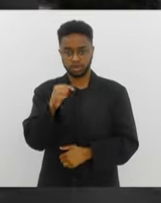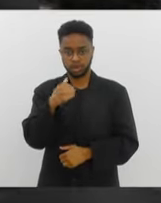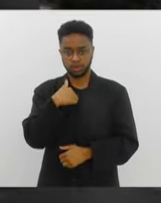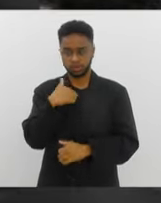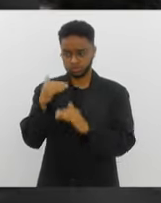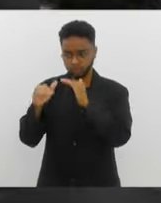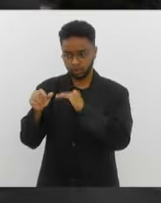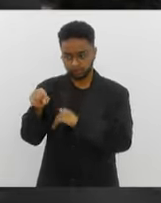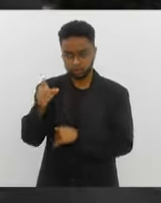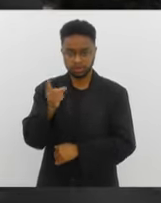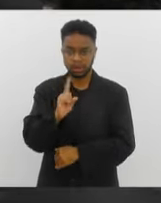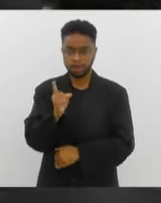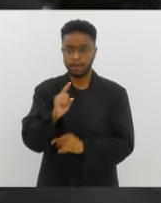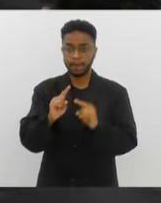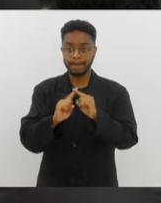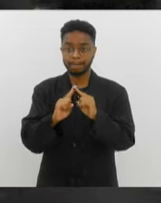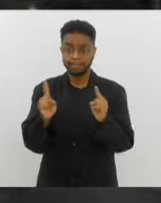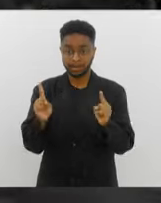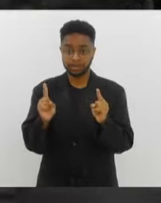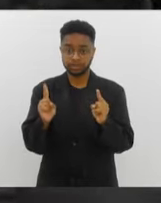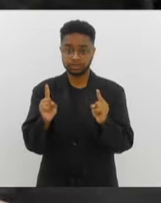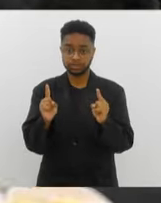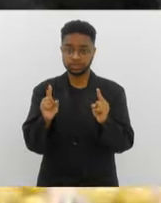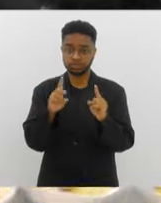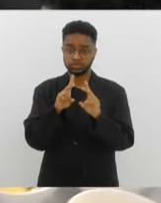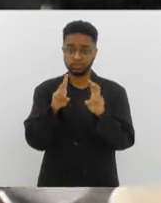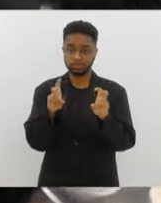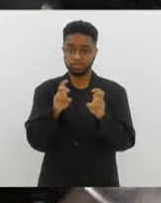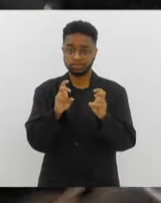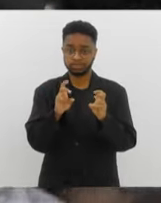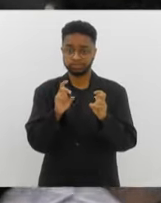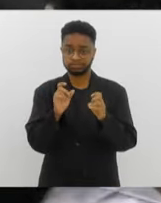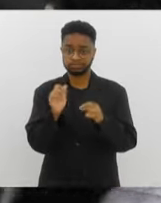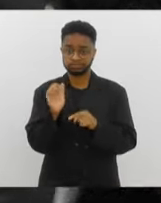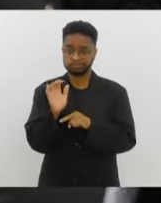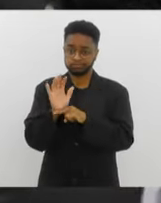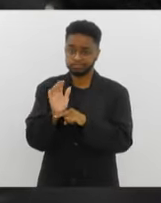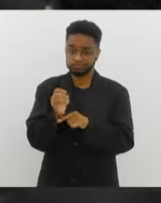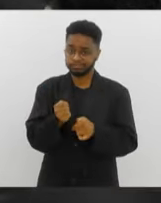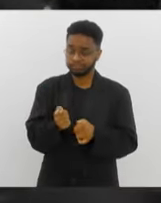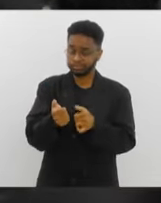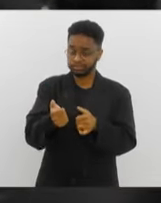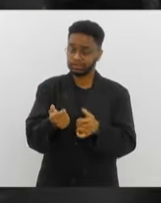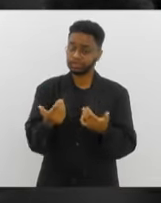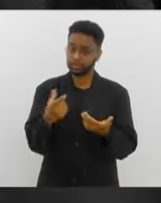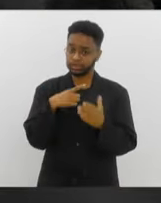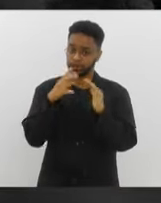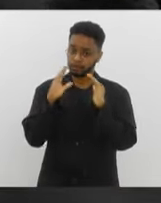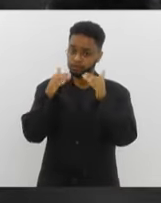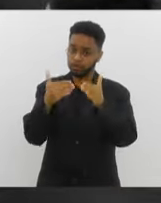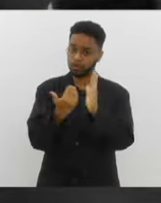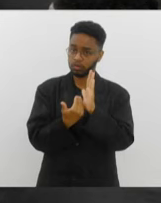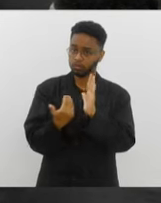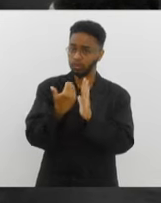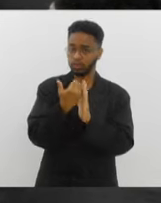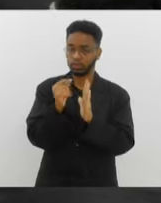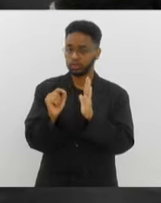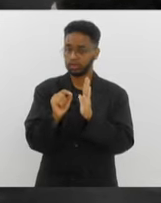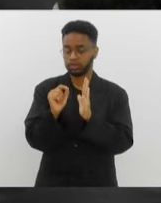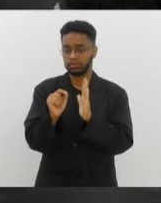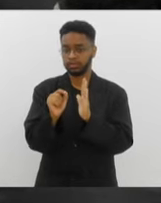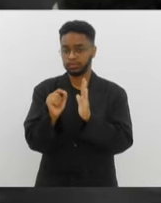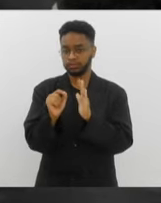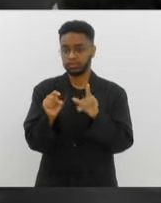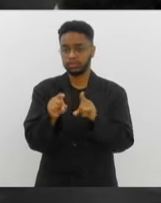Excelência, não. Mas em se tratando do benefício, né, que está com um foco exacerbado,